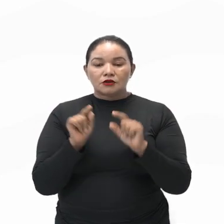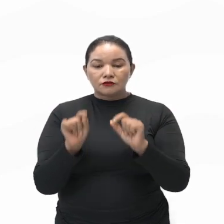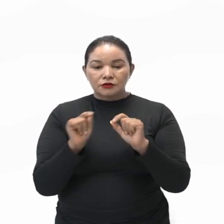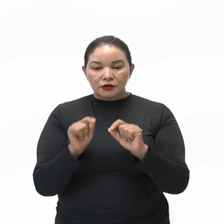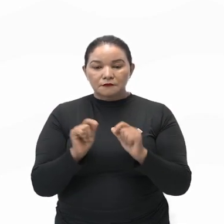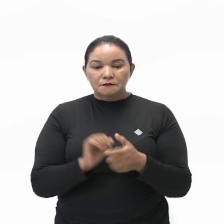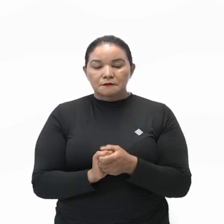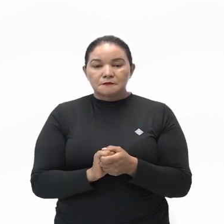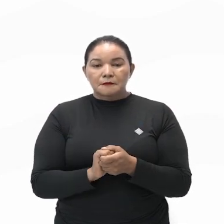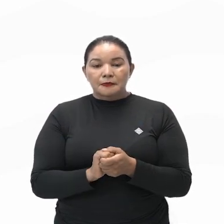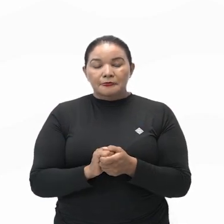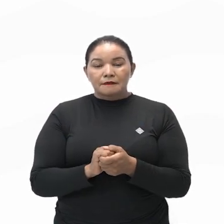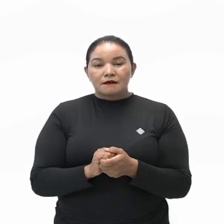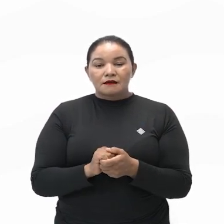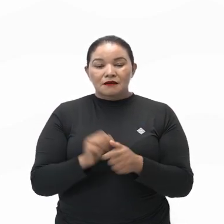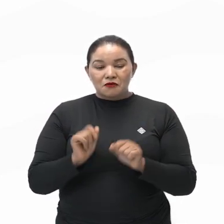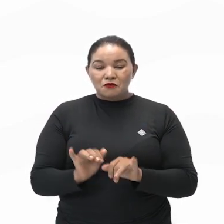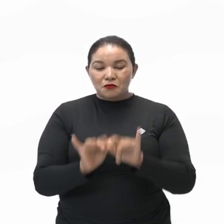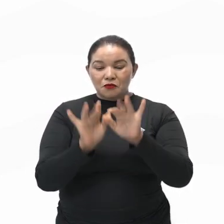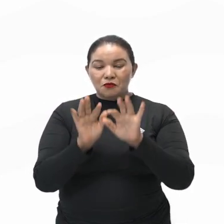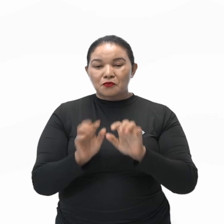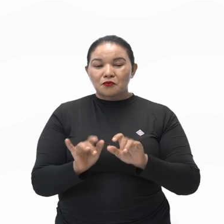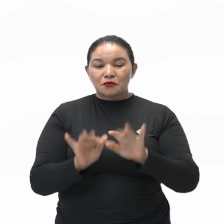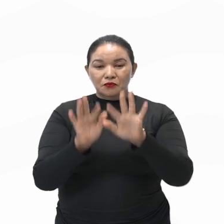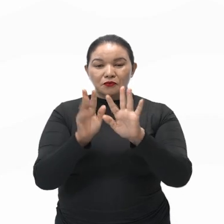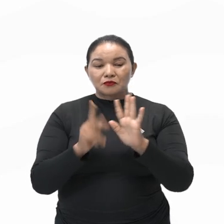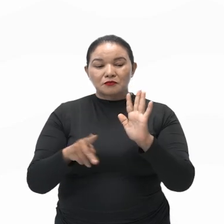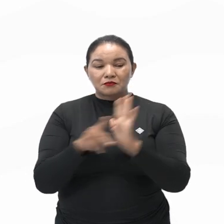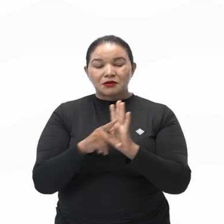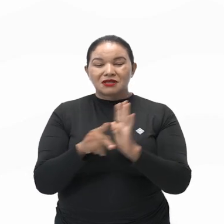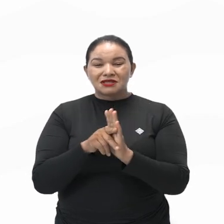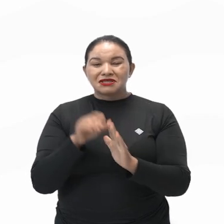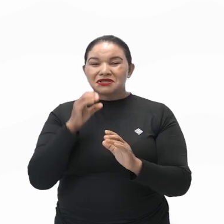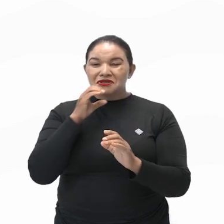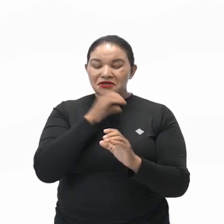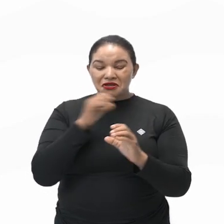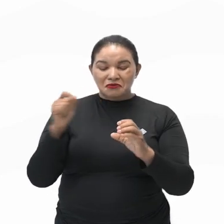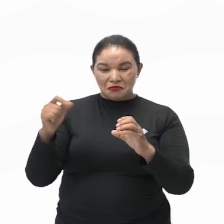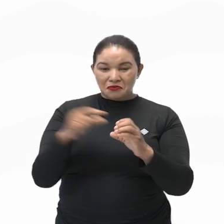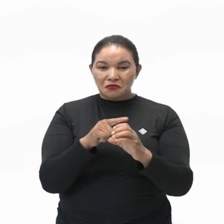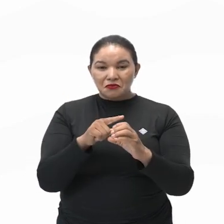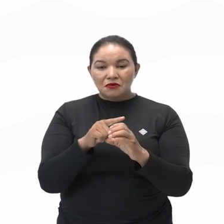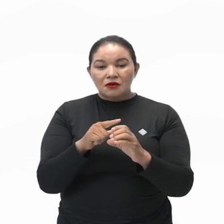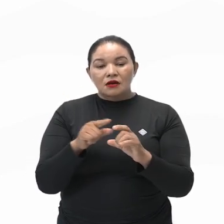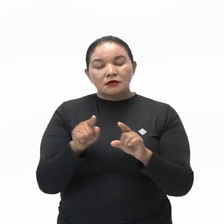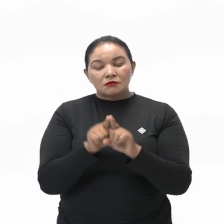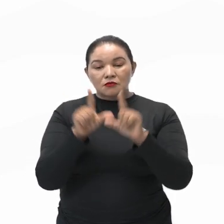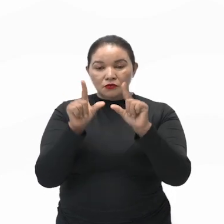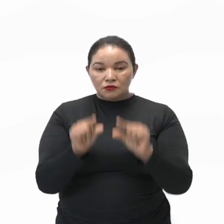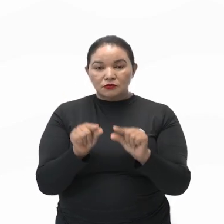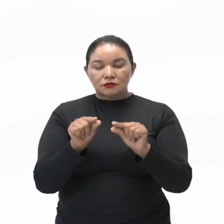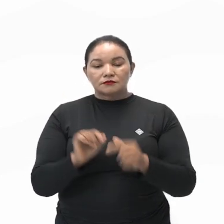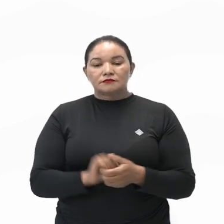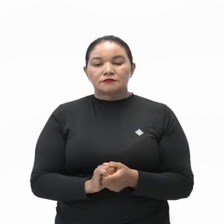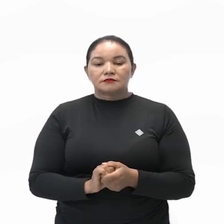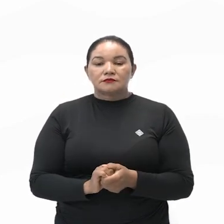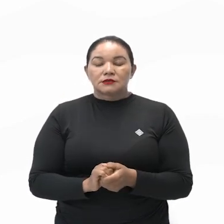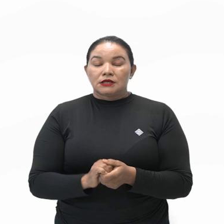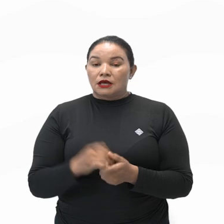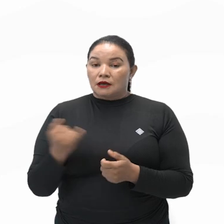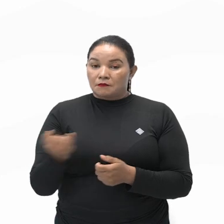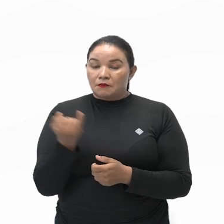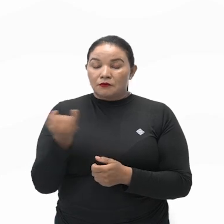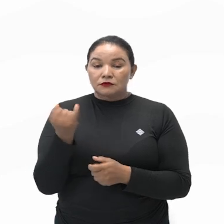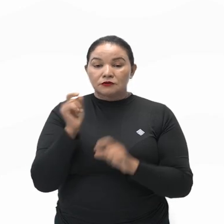emissões de gases de efeito estufa, como a gente acabou de falar do CO2. Então aqui é importante entender o